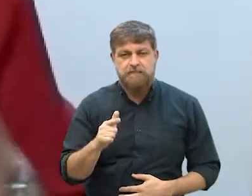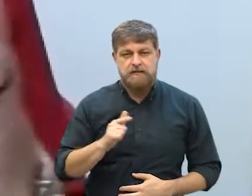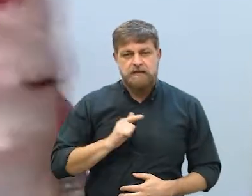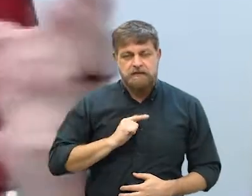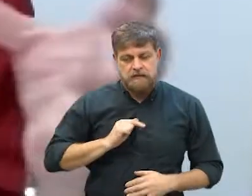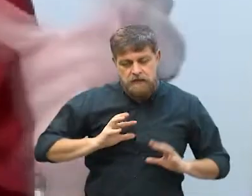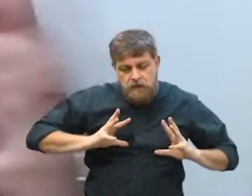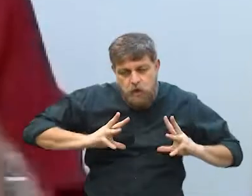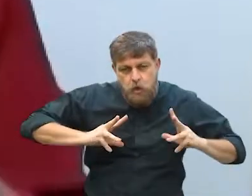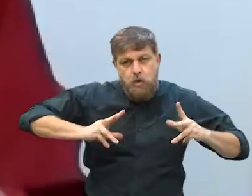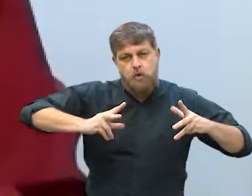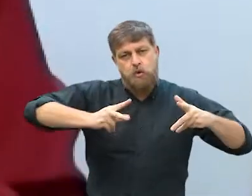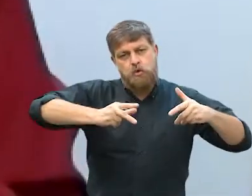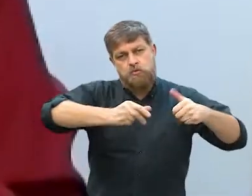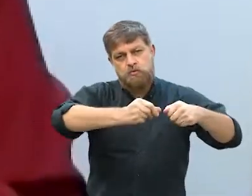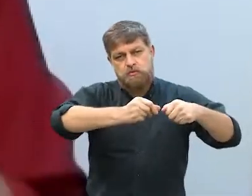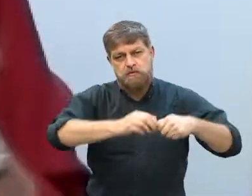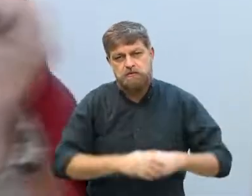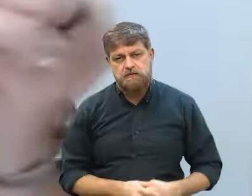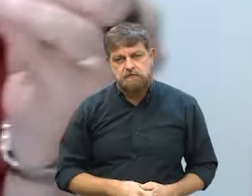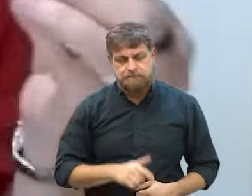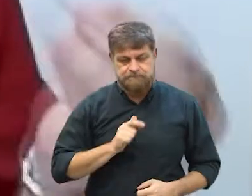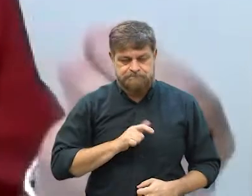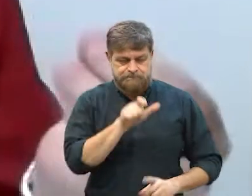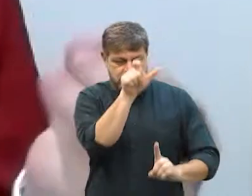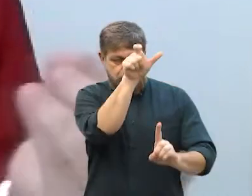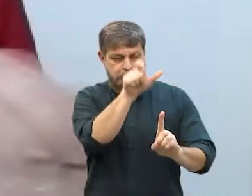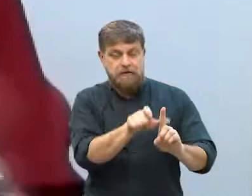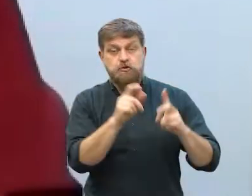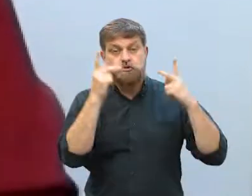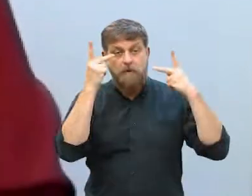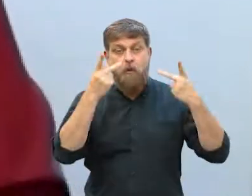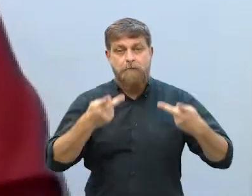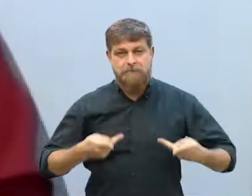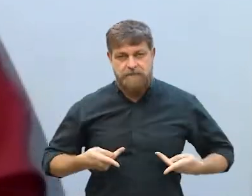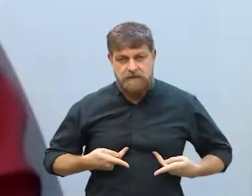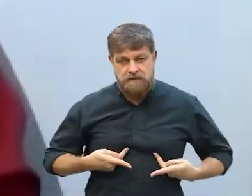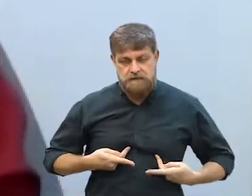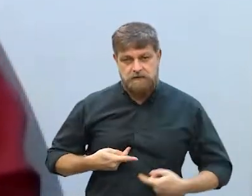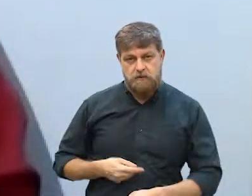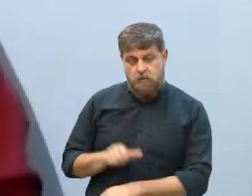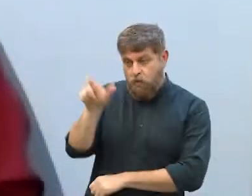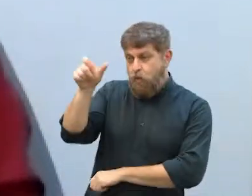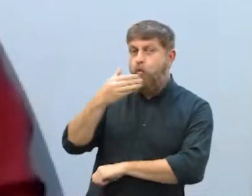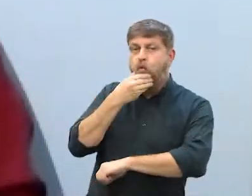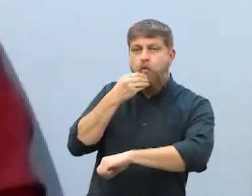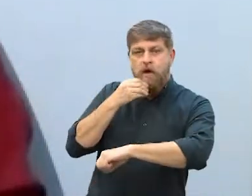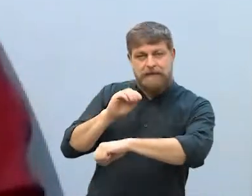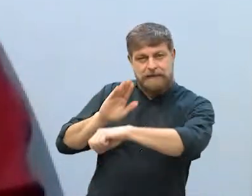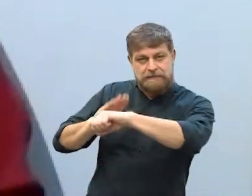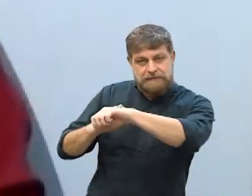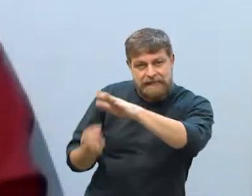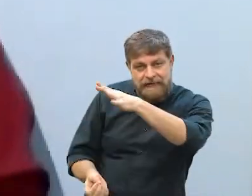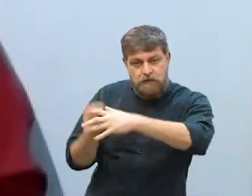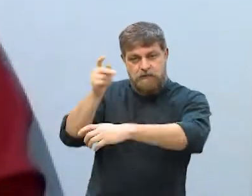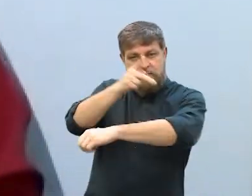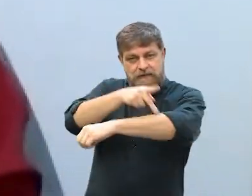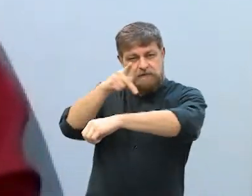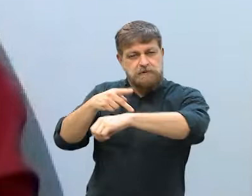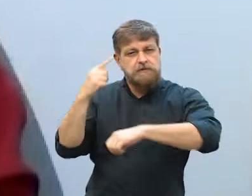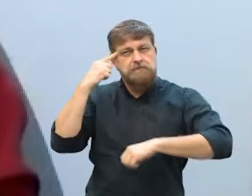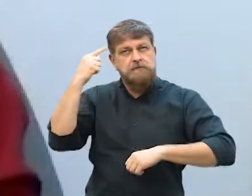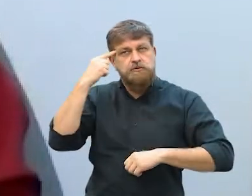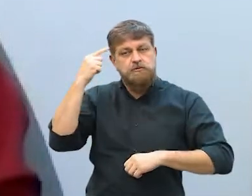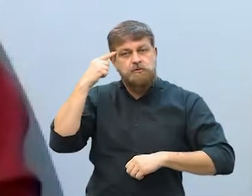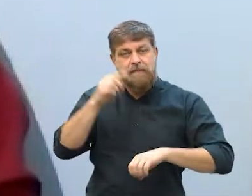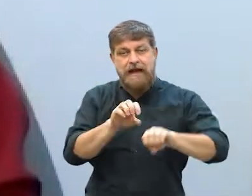abrange toda a biografia humana. Então, o Rudolf Steiner, ele pensou uma educação que não